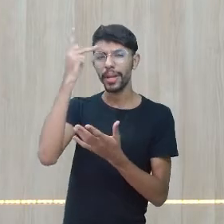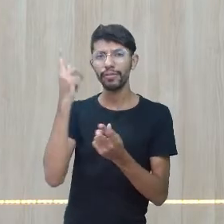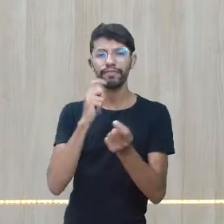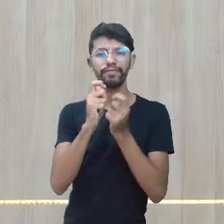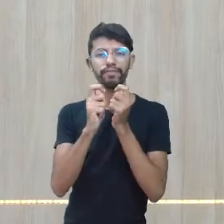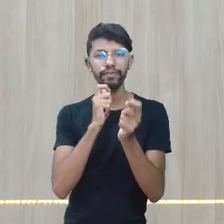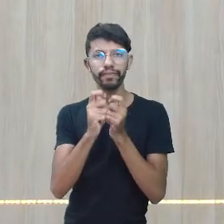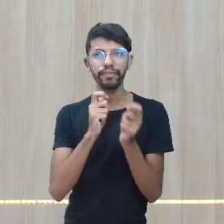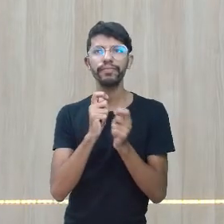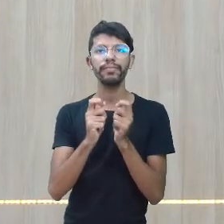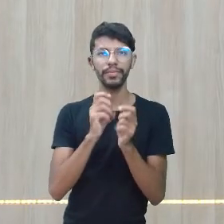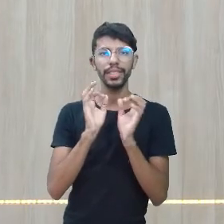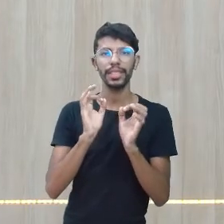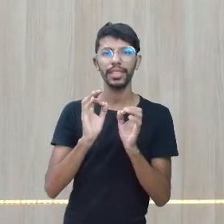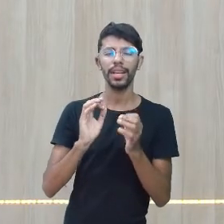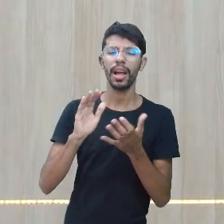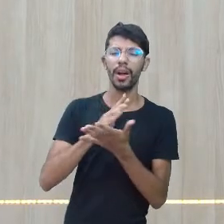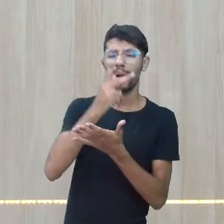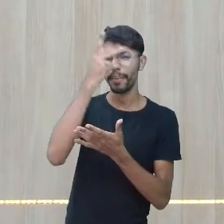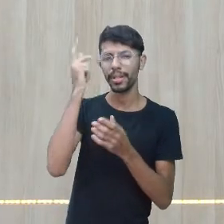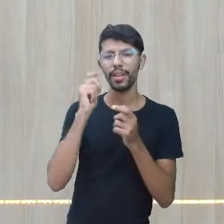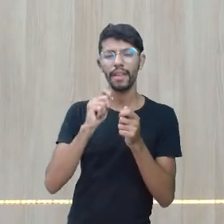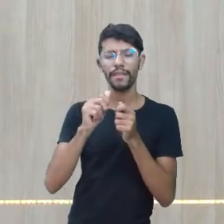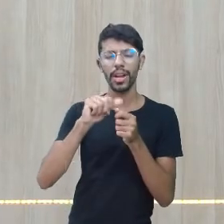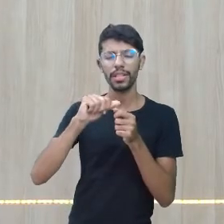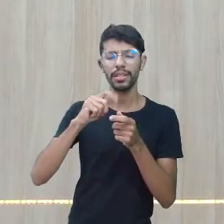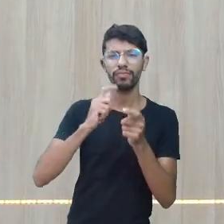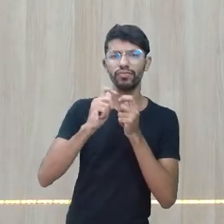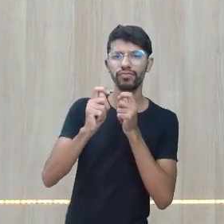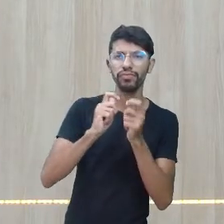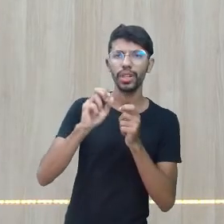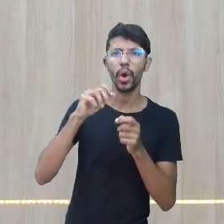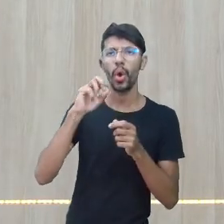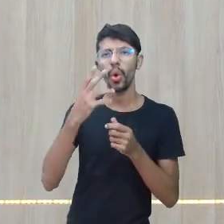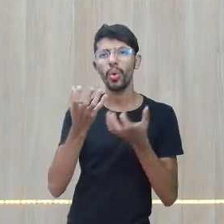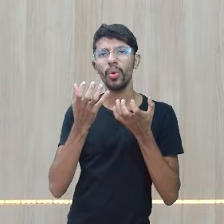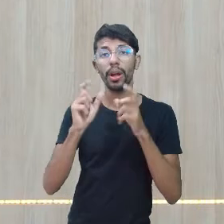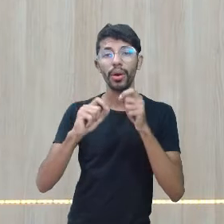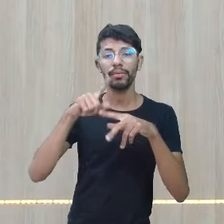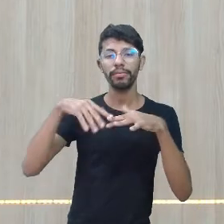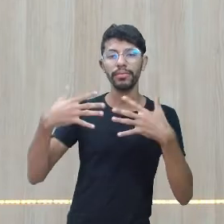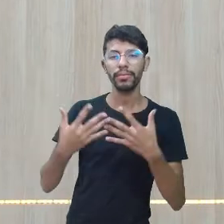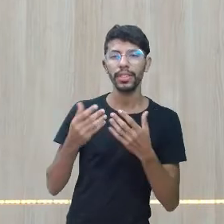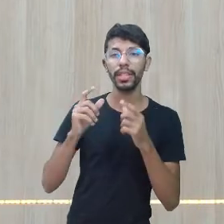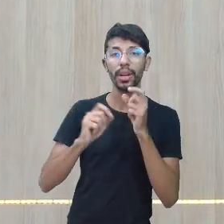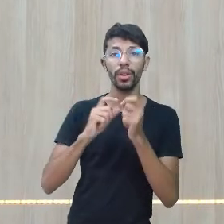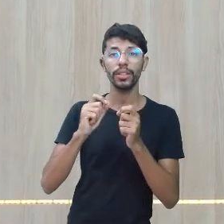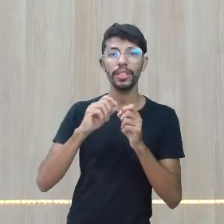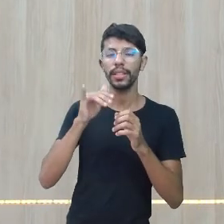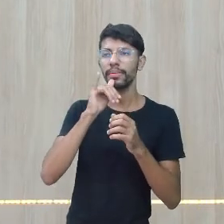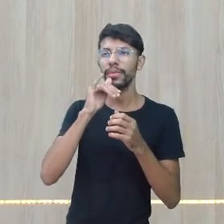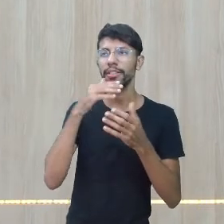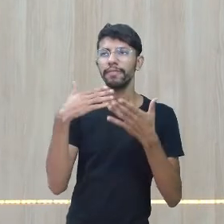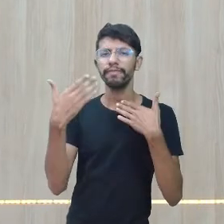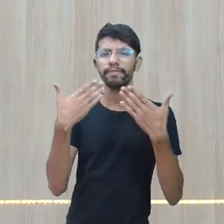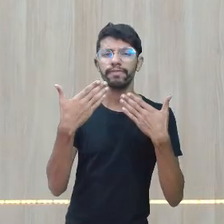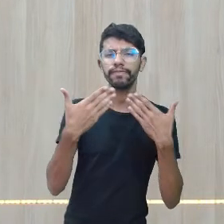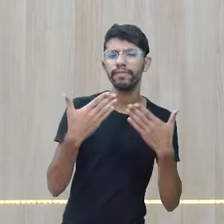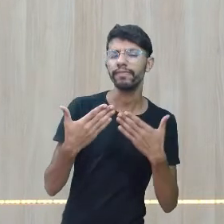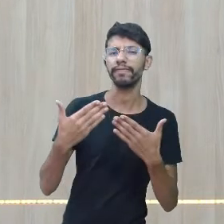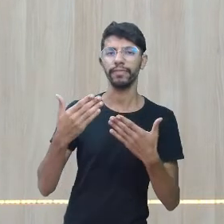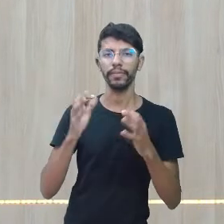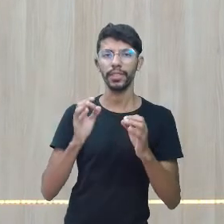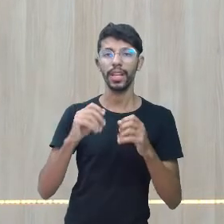está fazendo uma reportagem ou para alguém que está ali buscando material de entretenimento para programas televisivos, né?